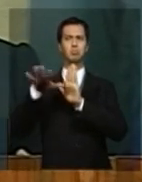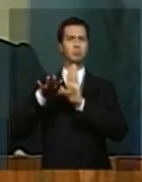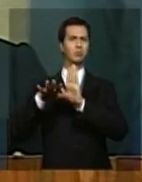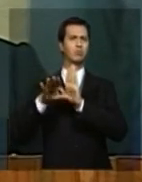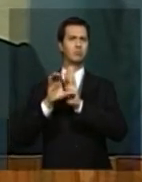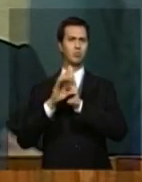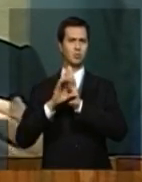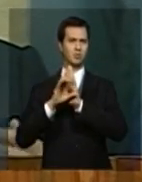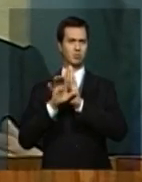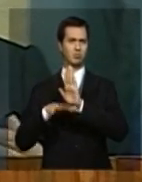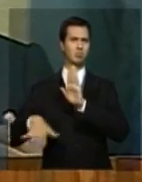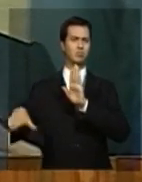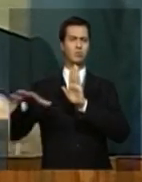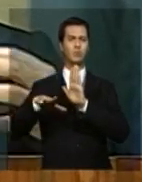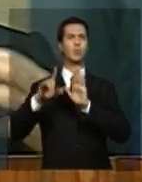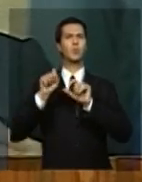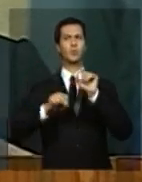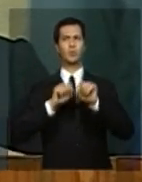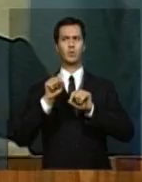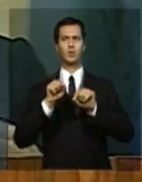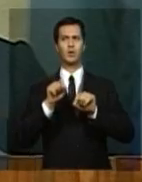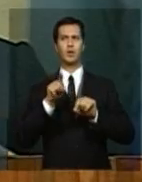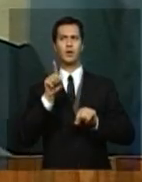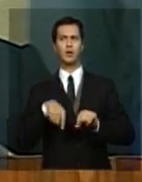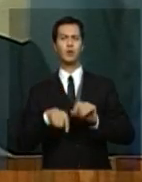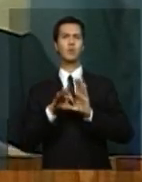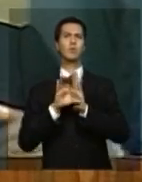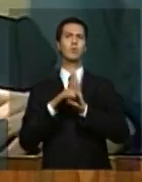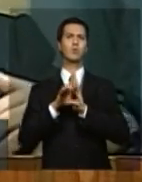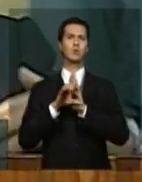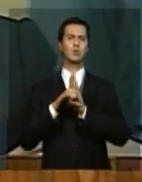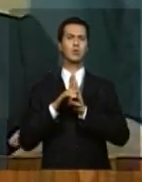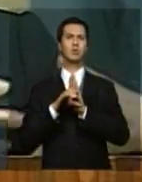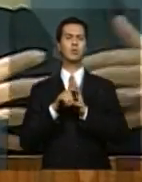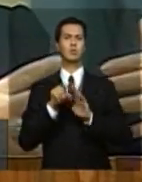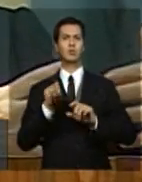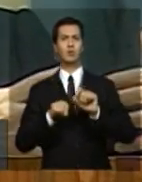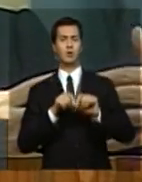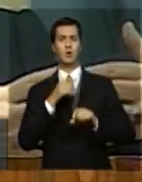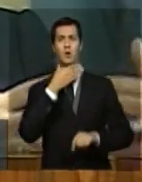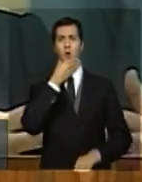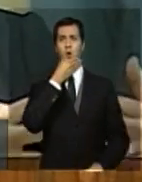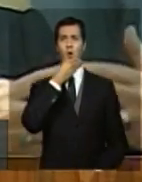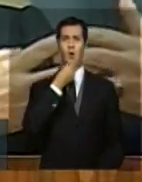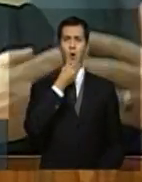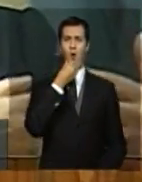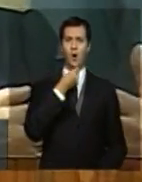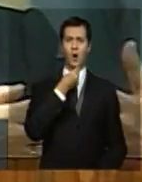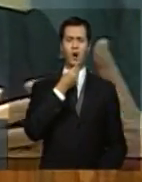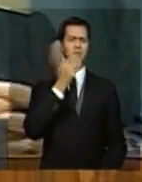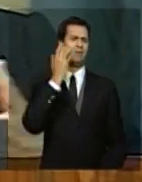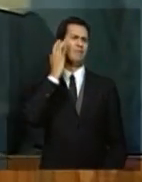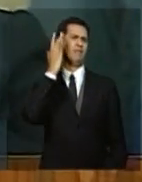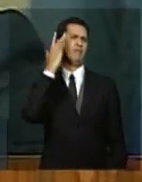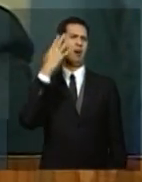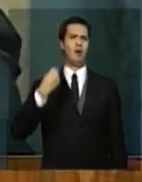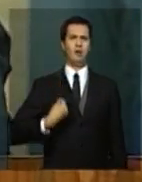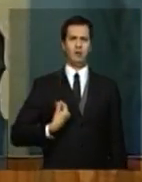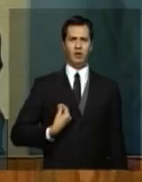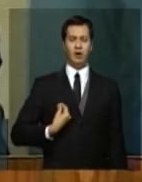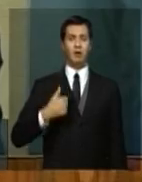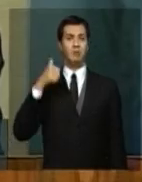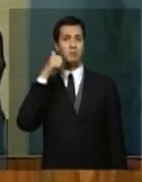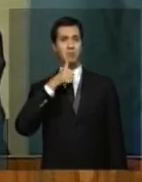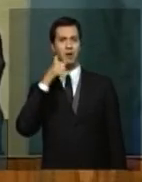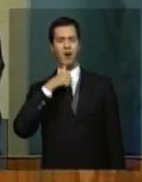existe que é um conceito para os homens o acesso é mais facilitado para as